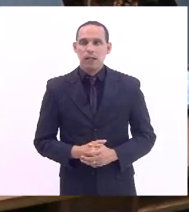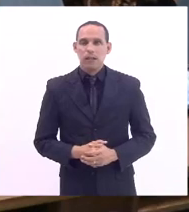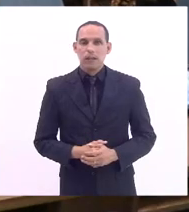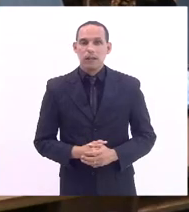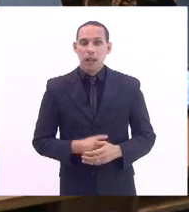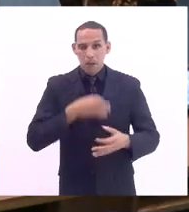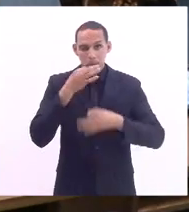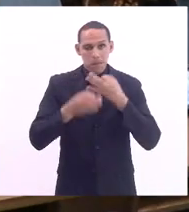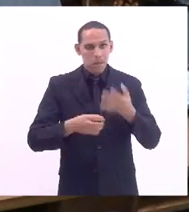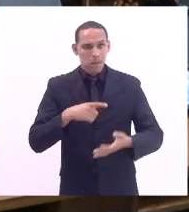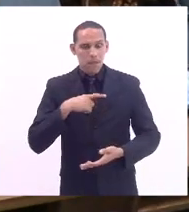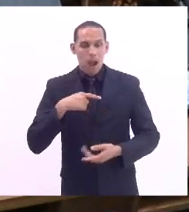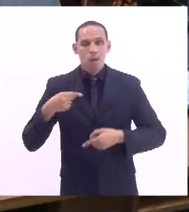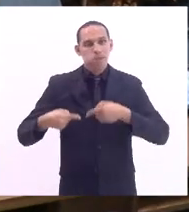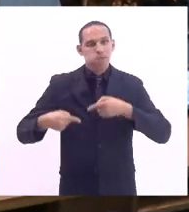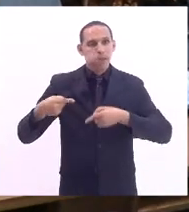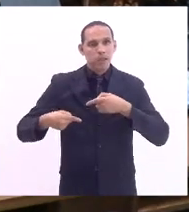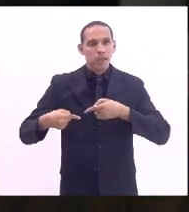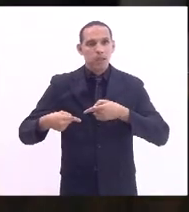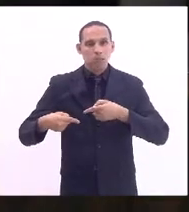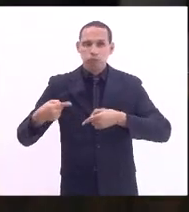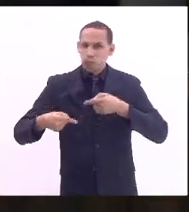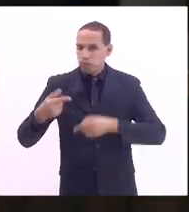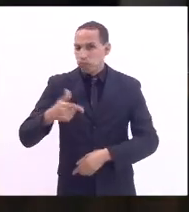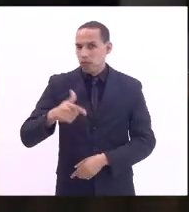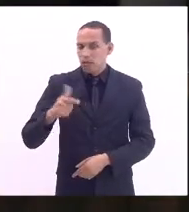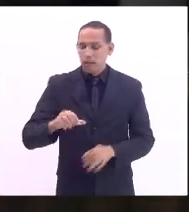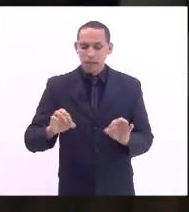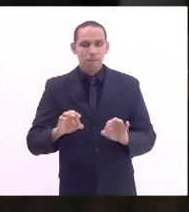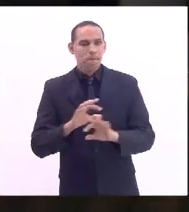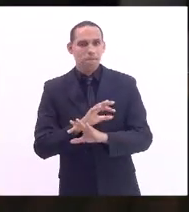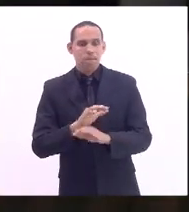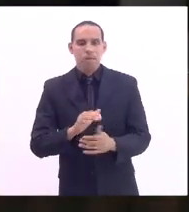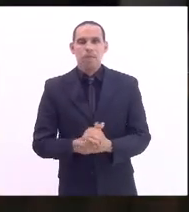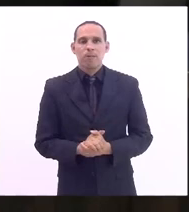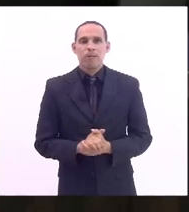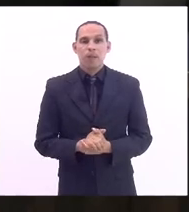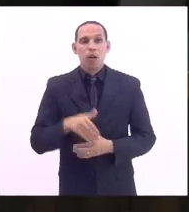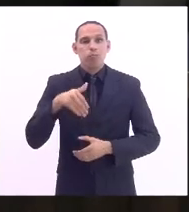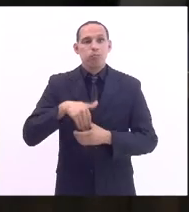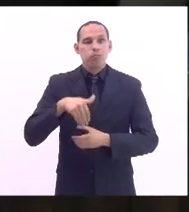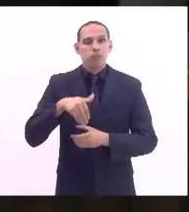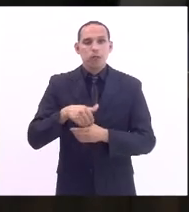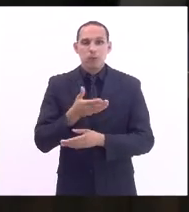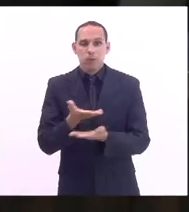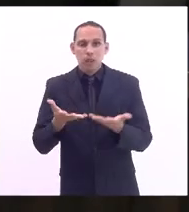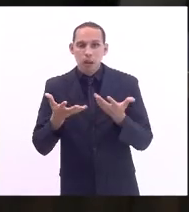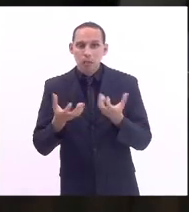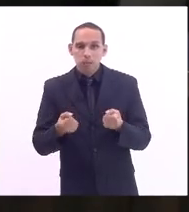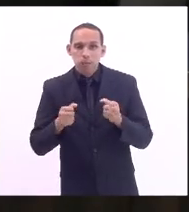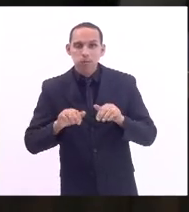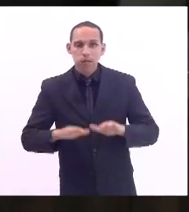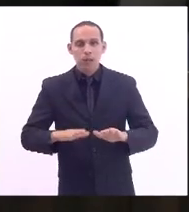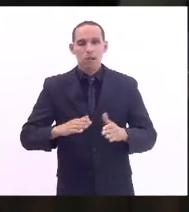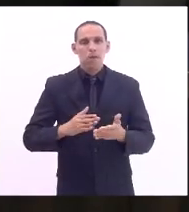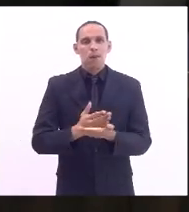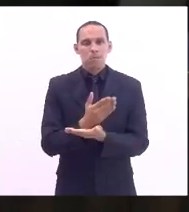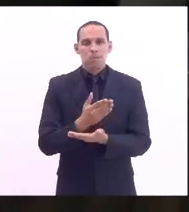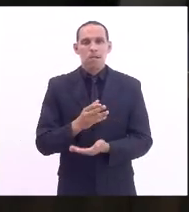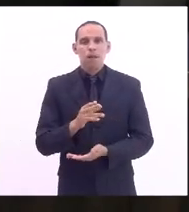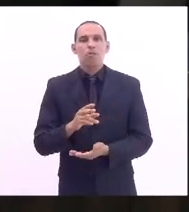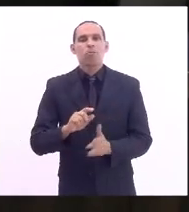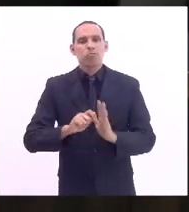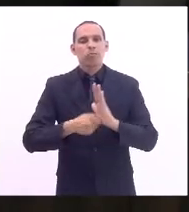Com os pareceres emitidos em discussão, não havendo quem queira discutir, encerrada a discussão, em votação, os senhores que aprovam permaneçam como estão aprovados,